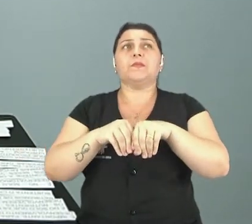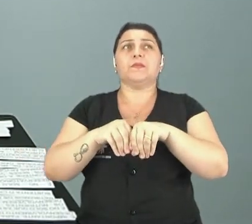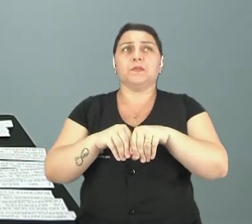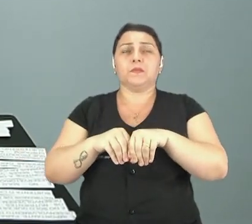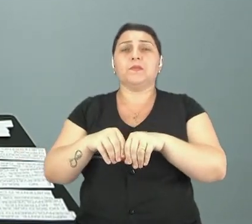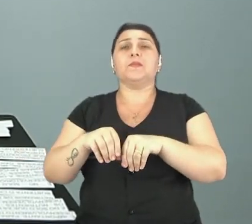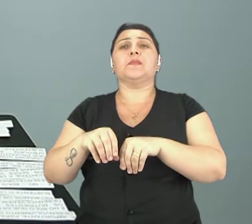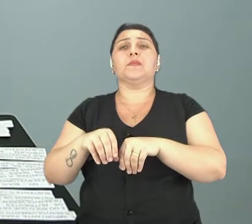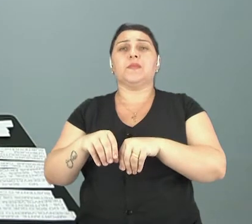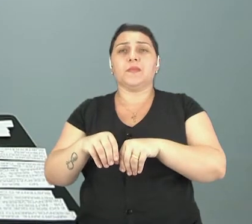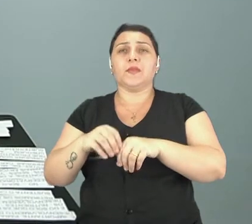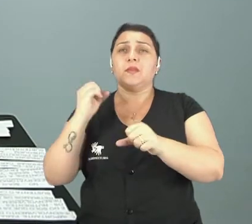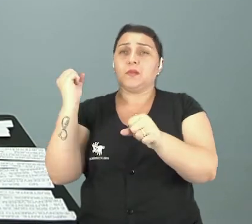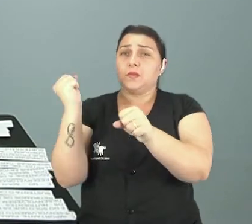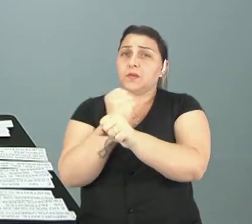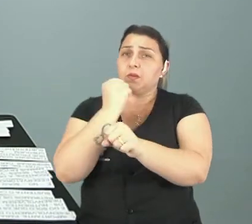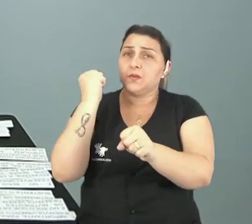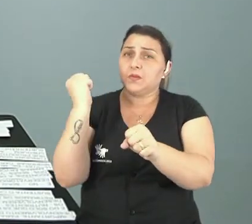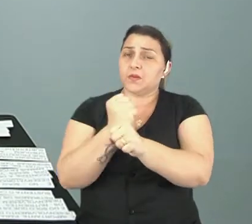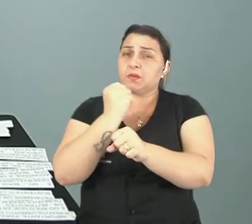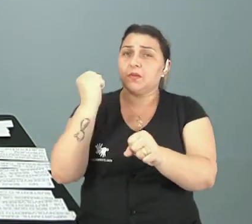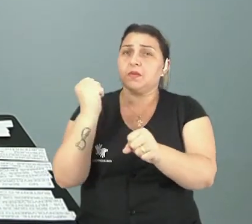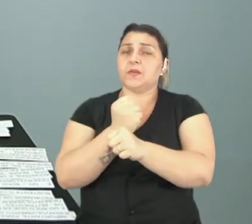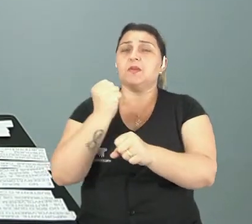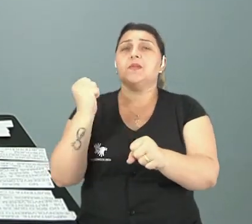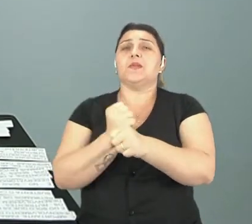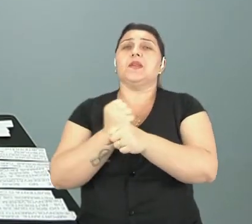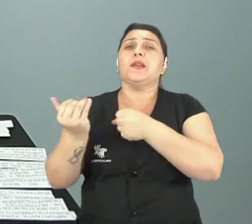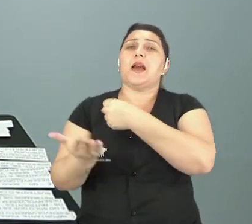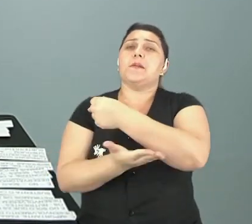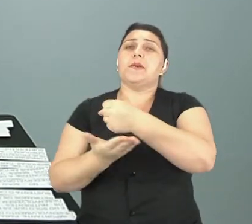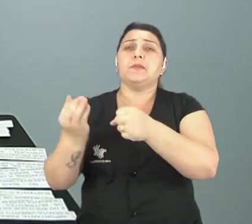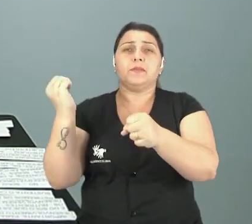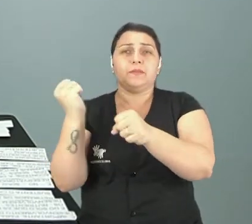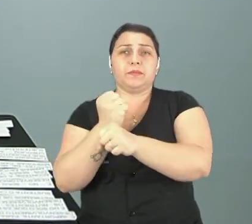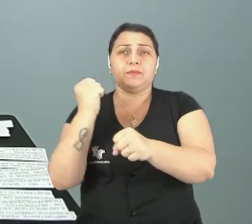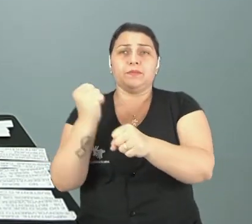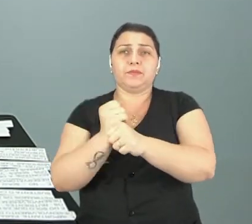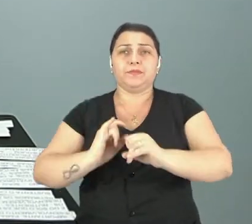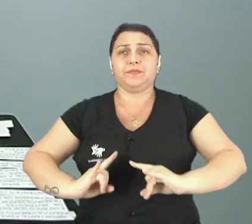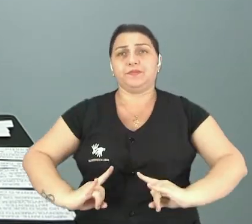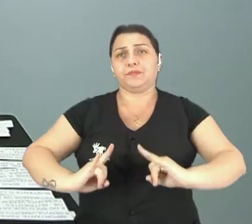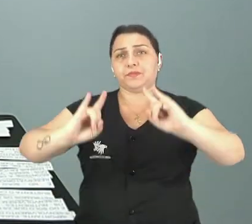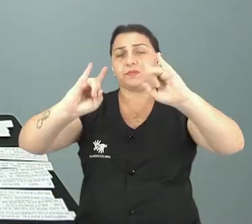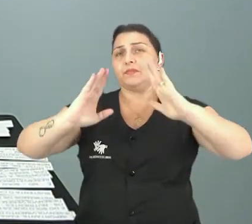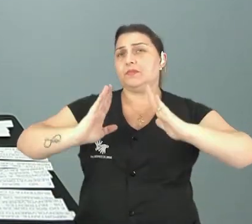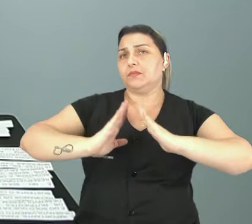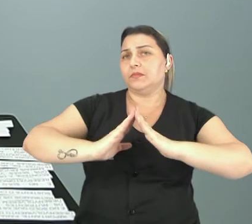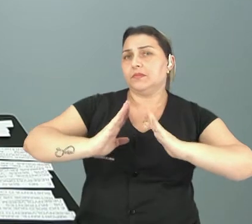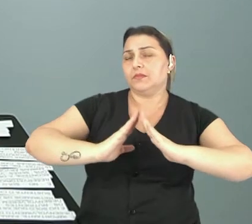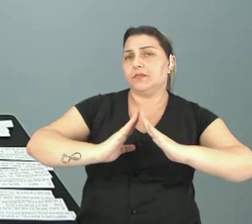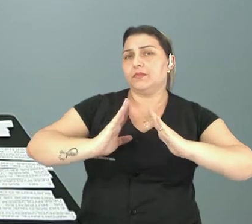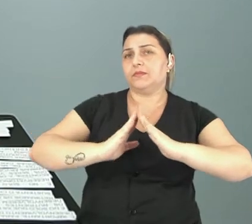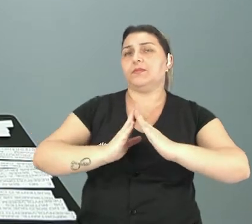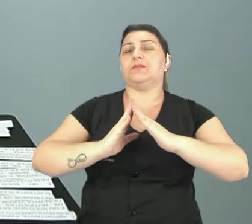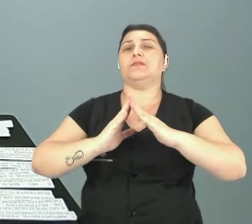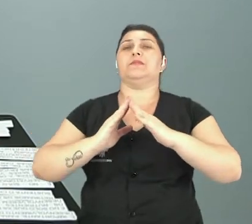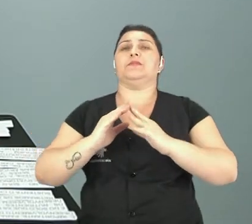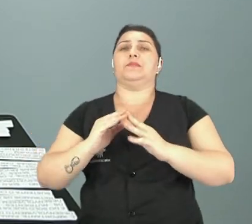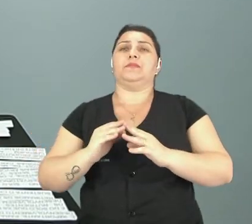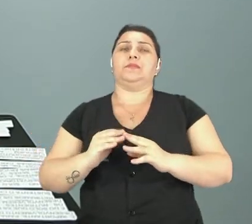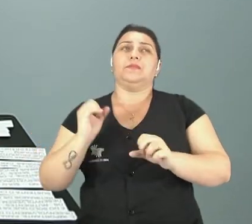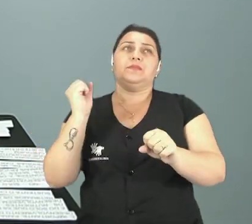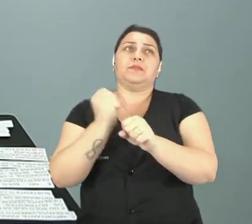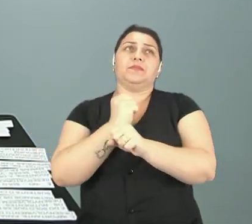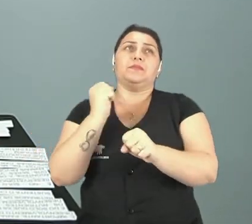é usado para as construções, né? A base para as construções de moradias, para a construção,